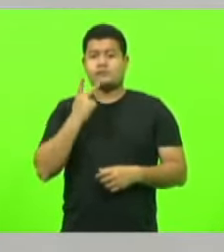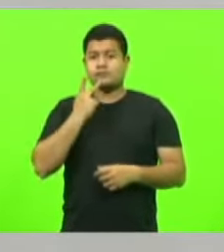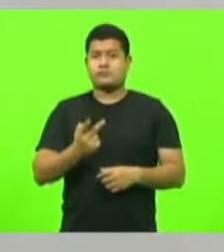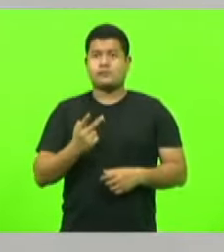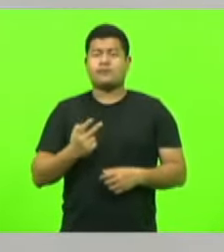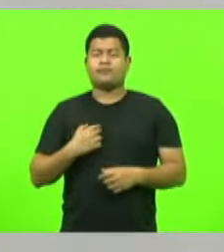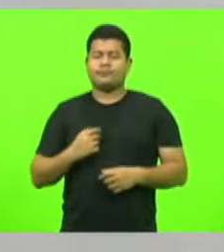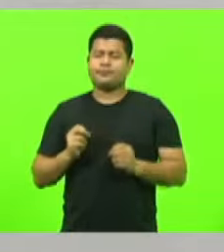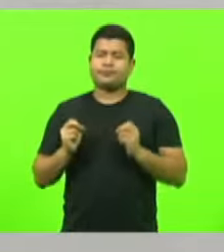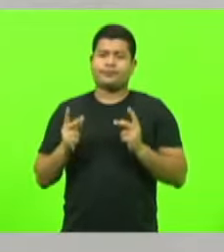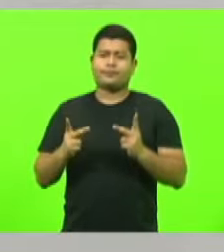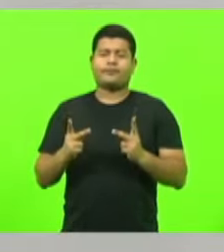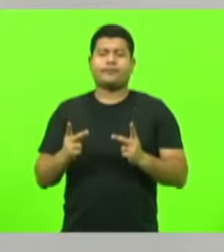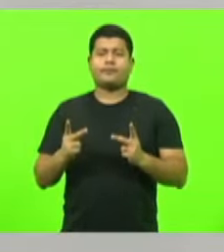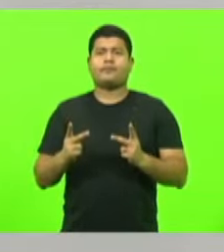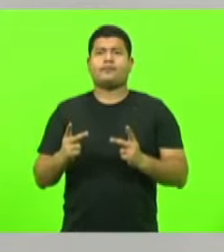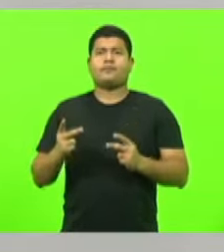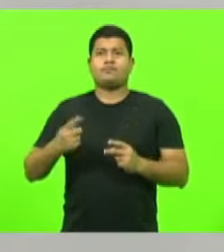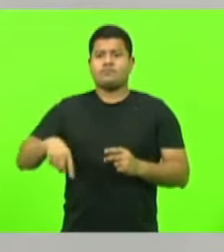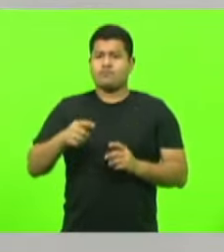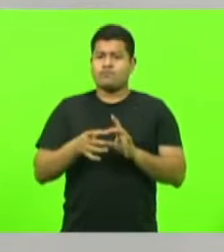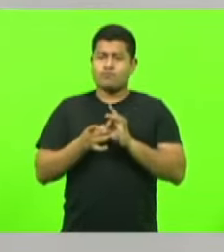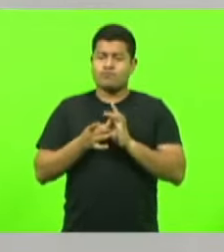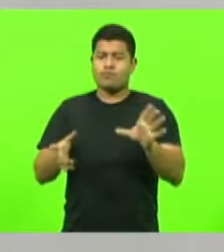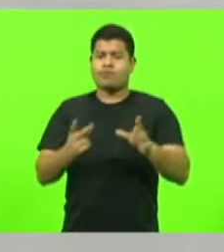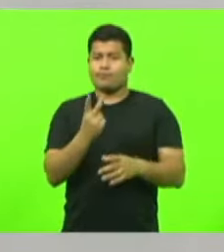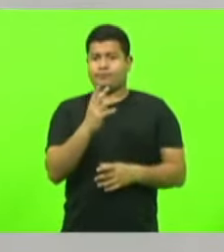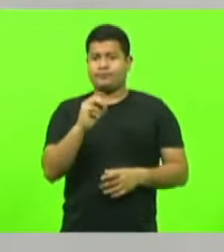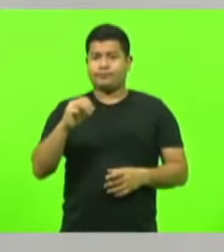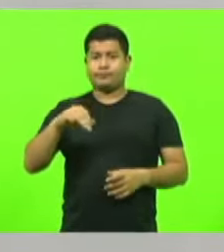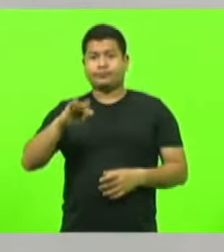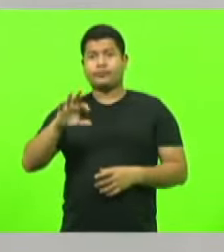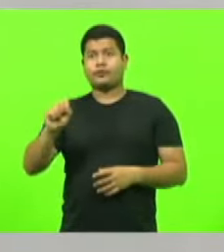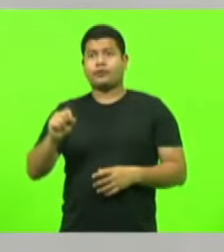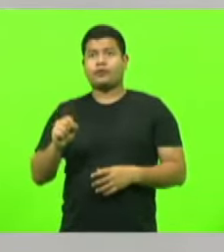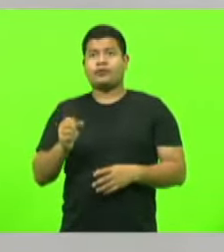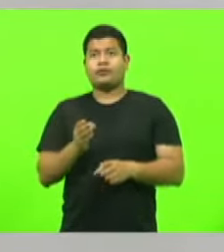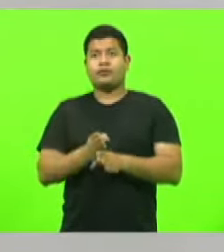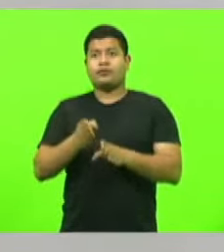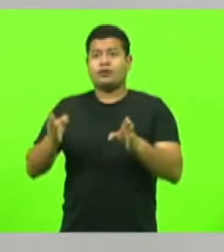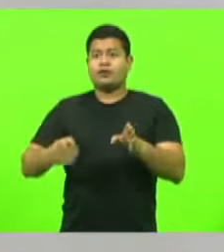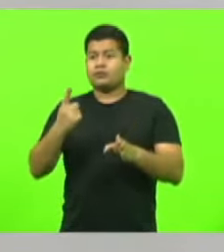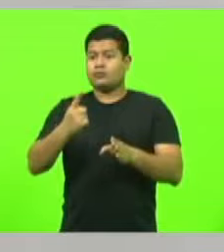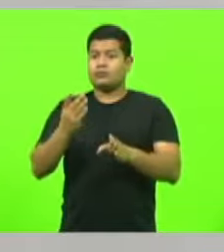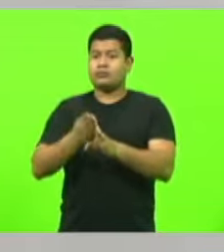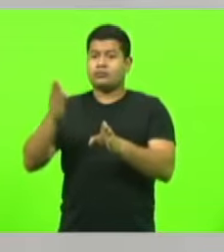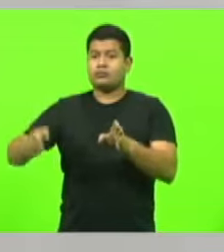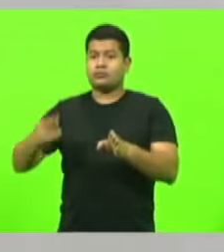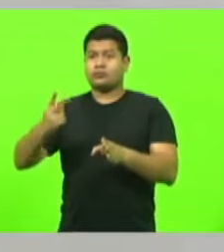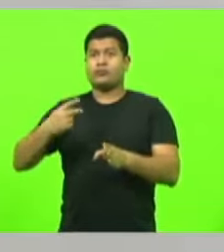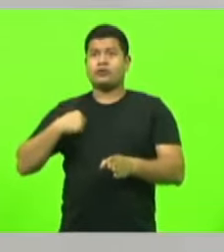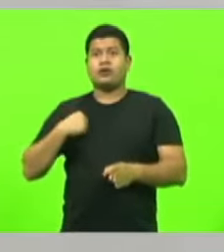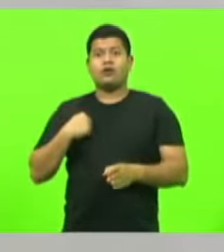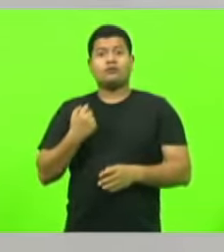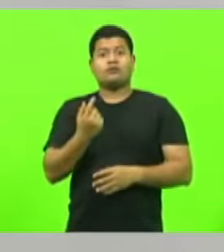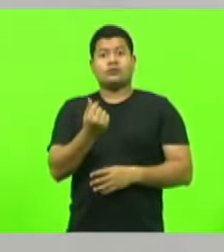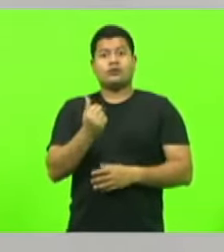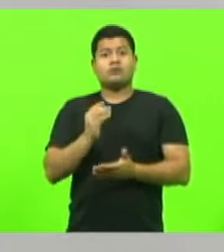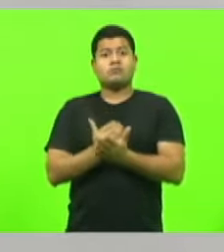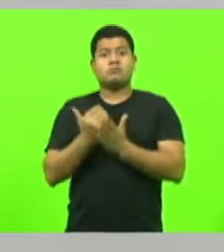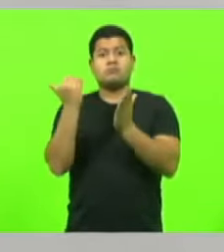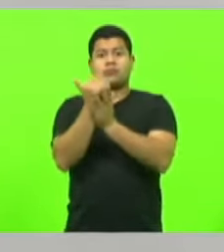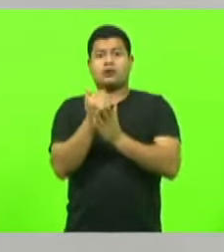bom, nós estamos liberando 200 milhões para a conclusão do lote 1 e 2, então eu vou botar mais 100 milhões,